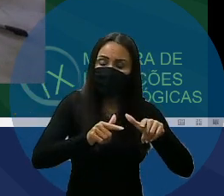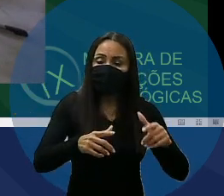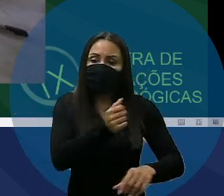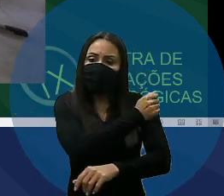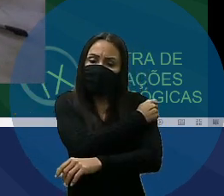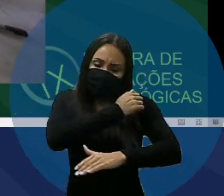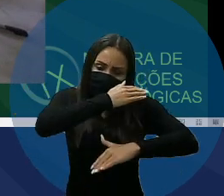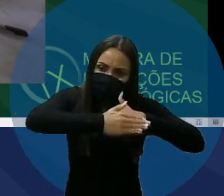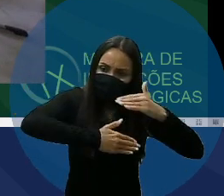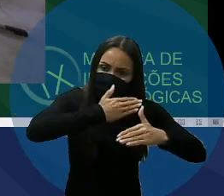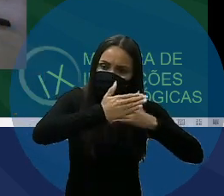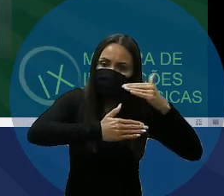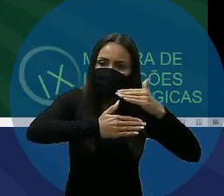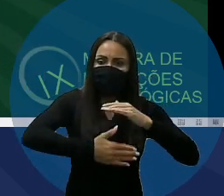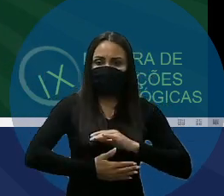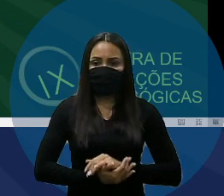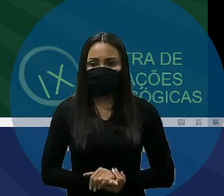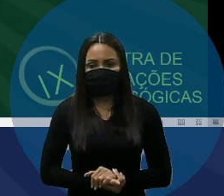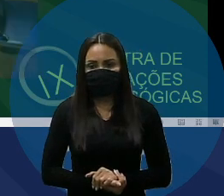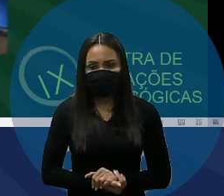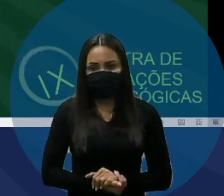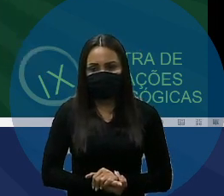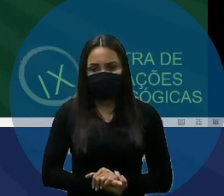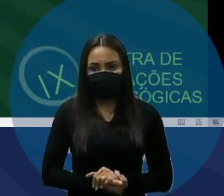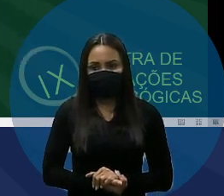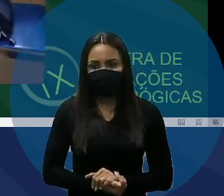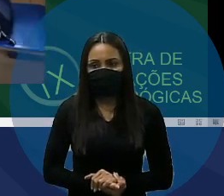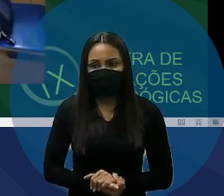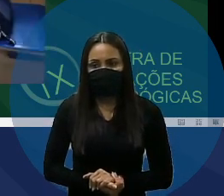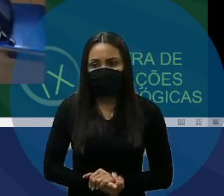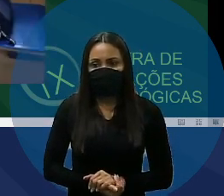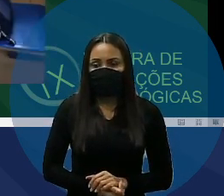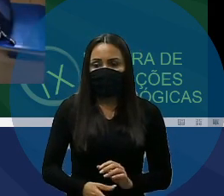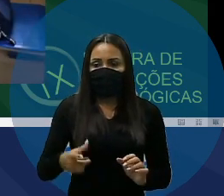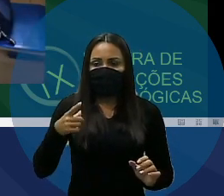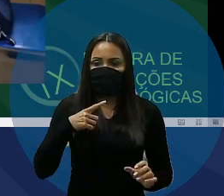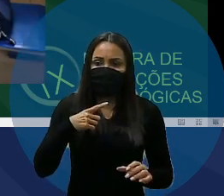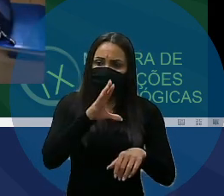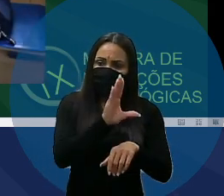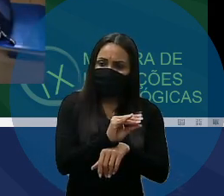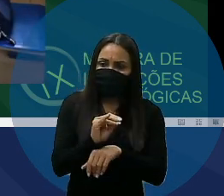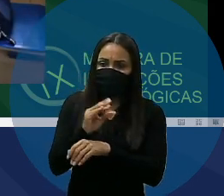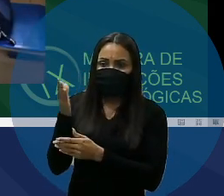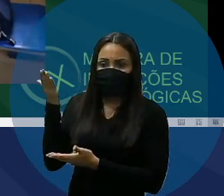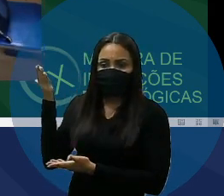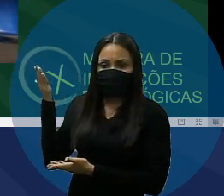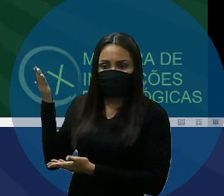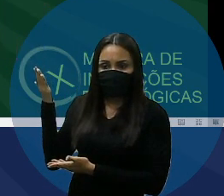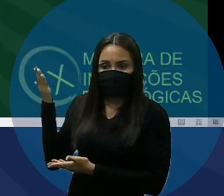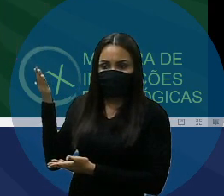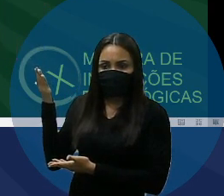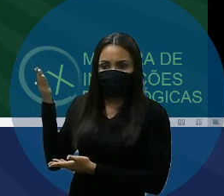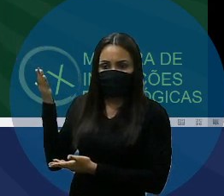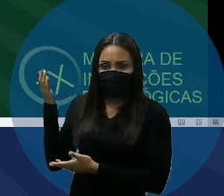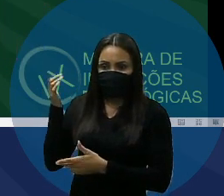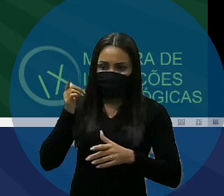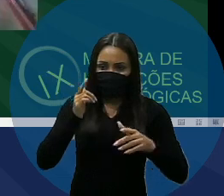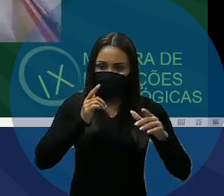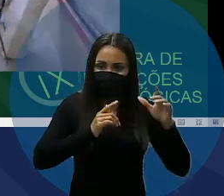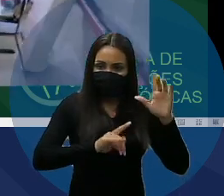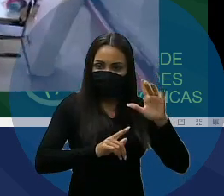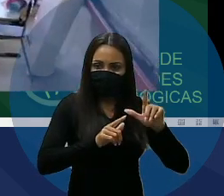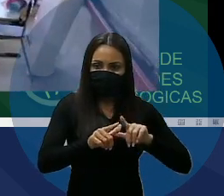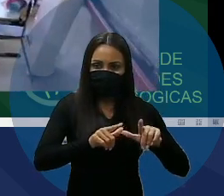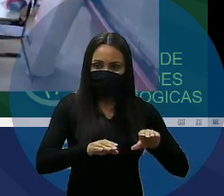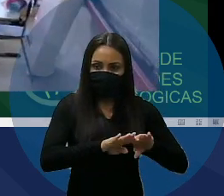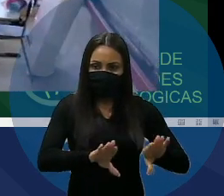construindo, pode passar. Tem algumas fotos aí deles construindo, ó, o ciclo trigonométrico, a gente fez com